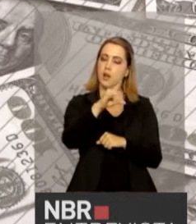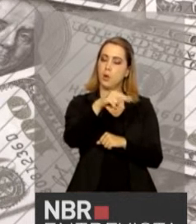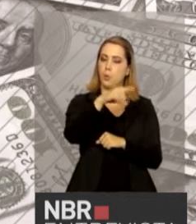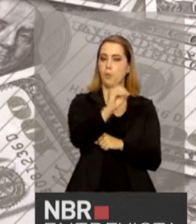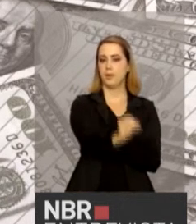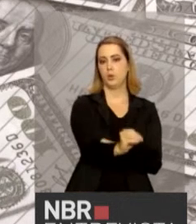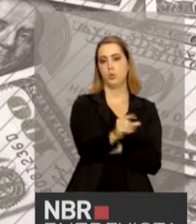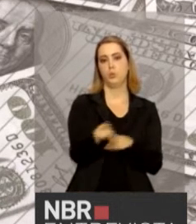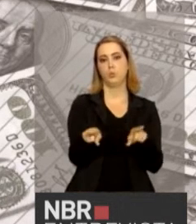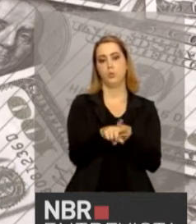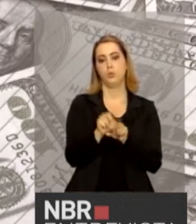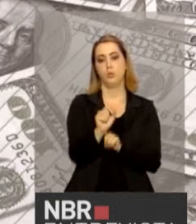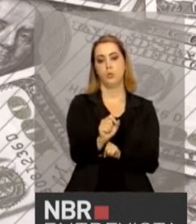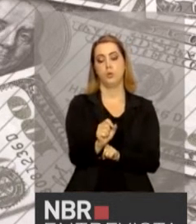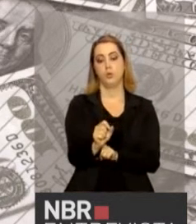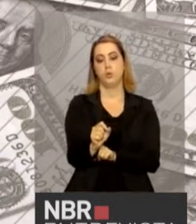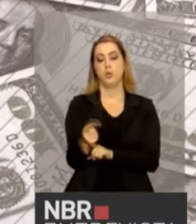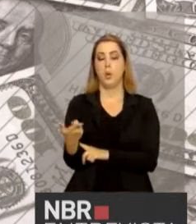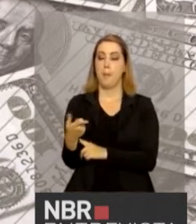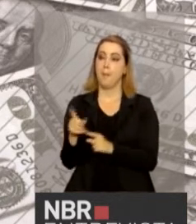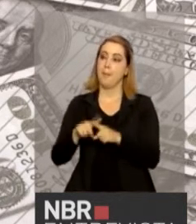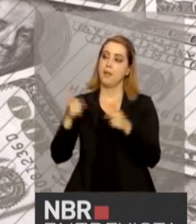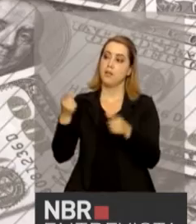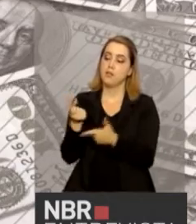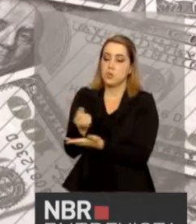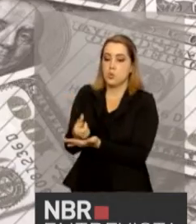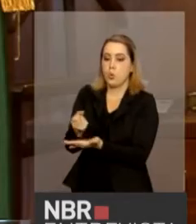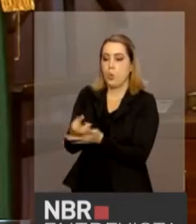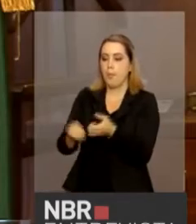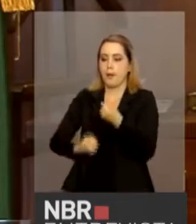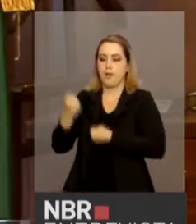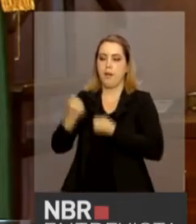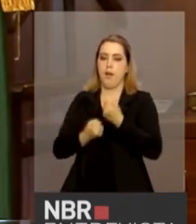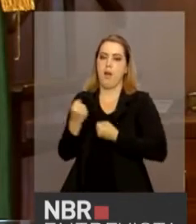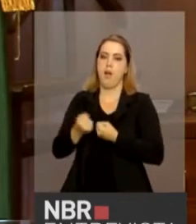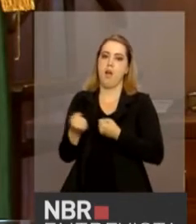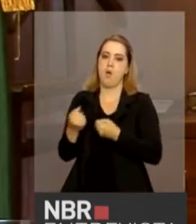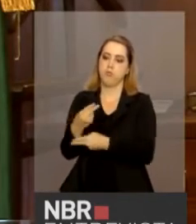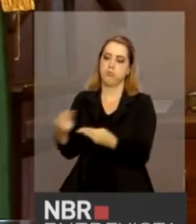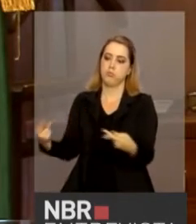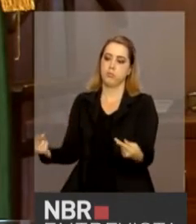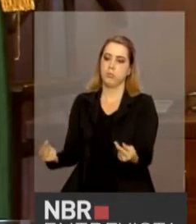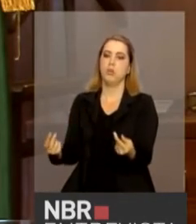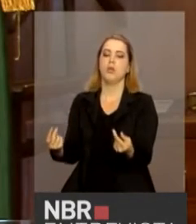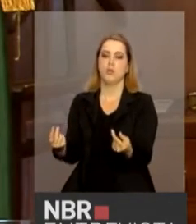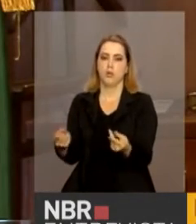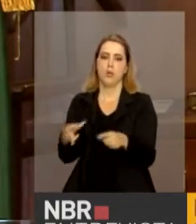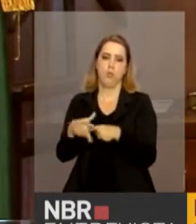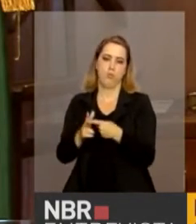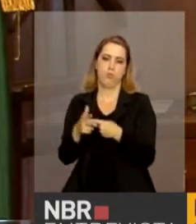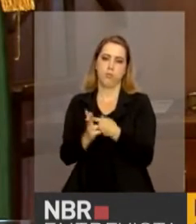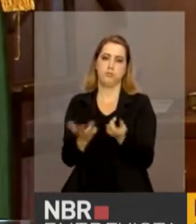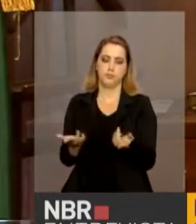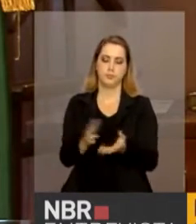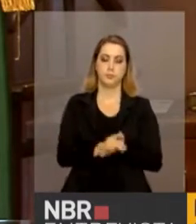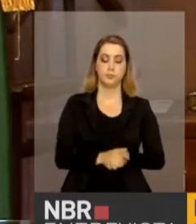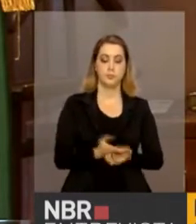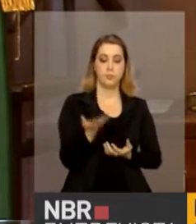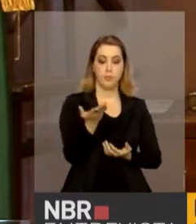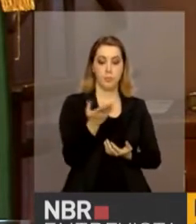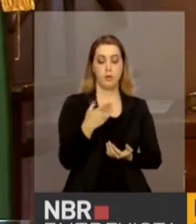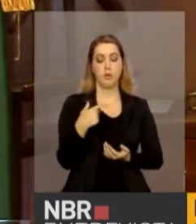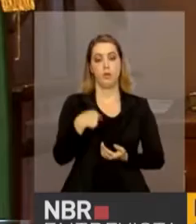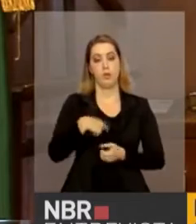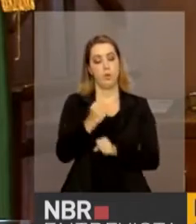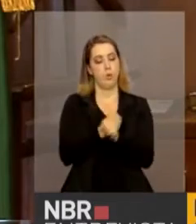destaque para automóveis e peças para veículos o saldo tem sido equilibrado ano vai positivo